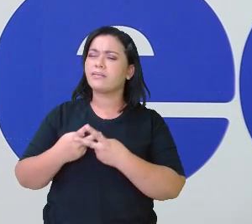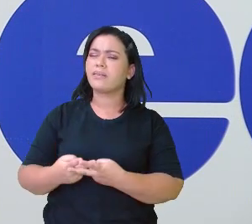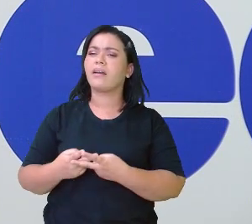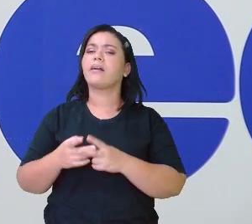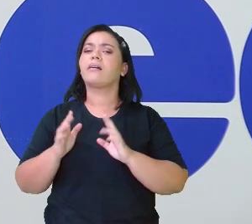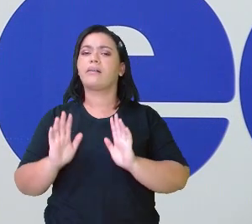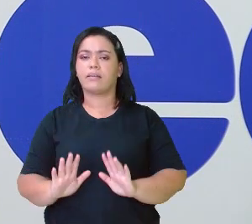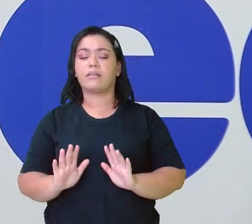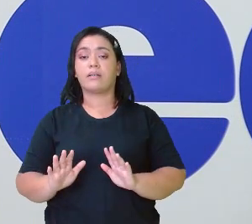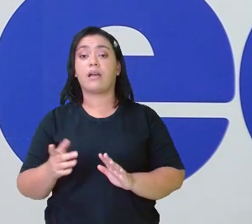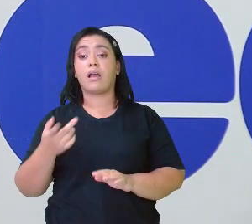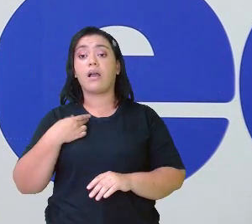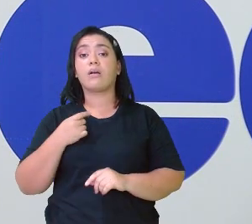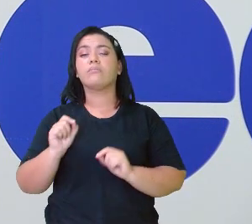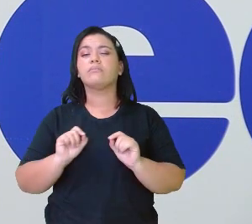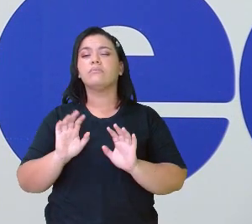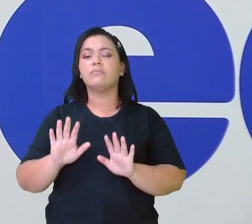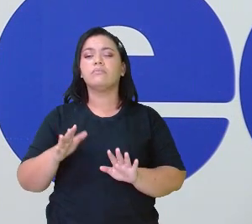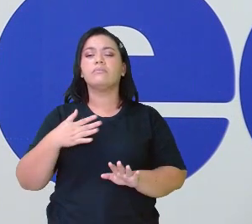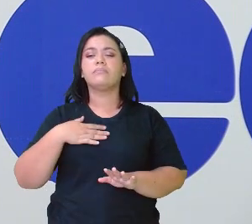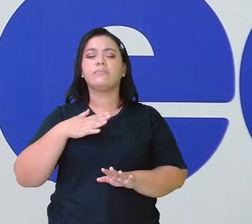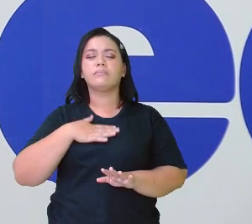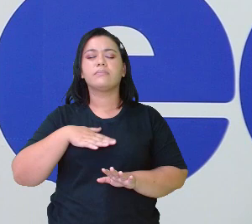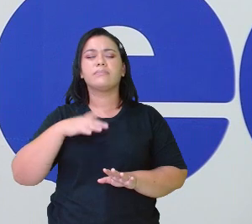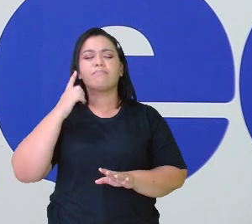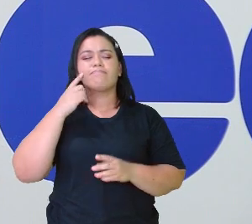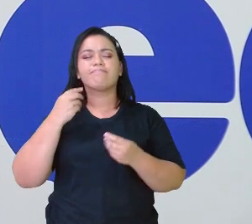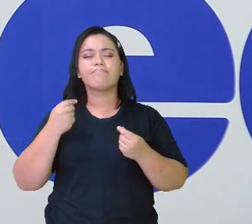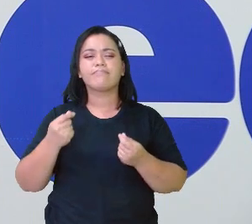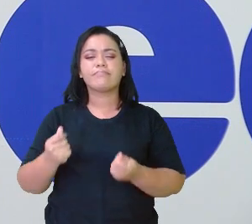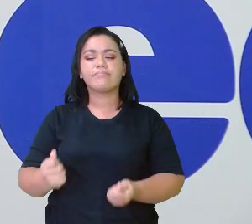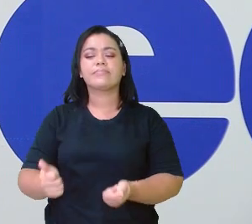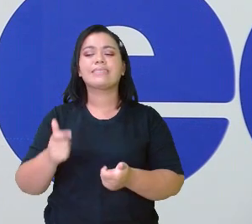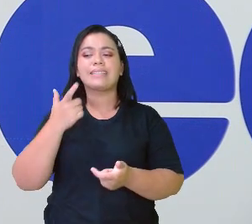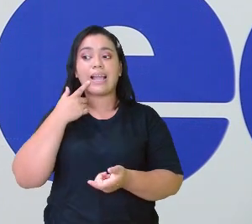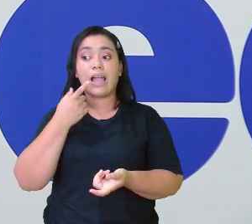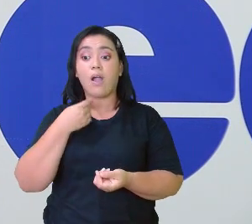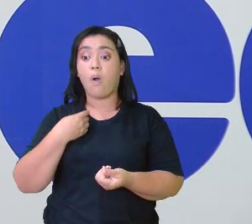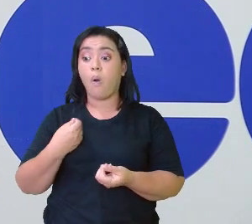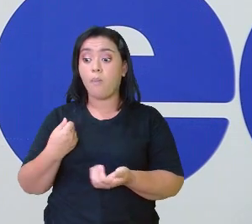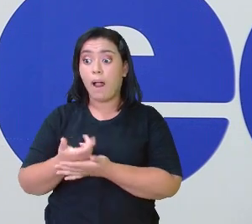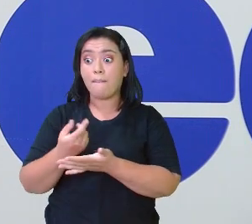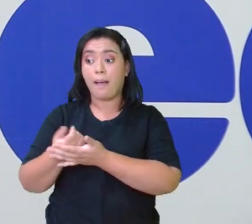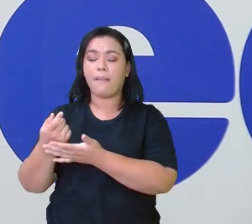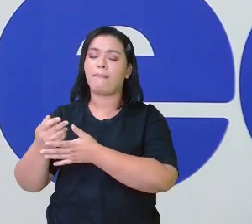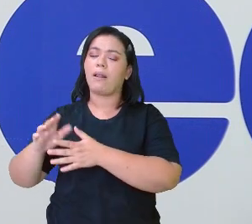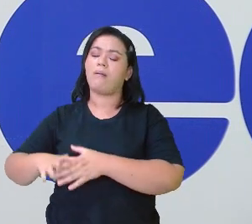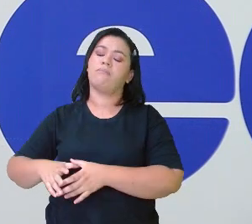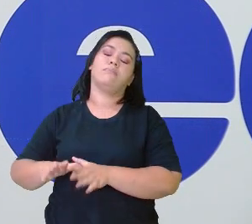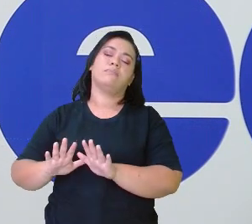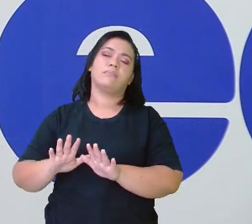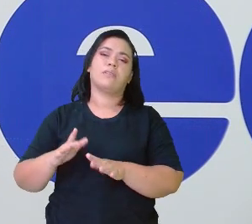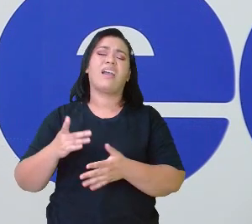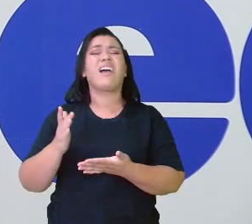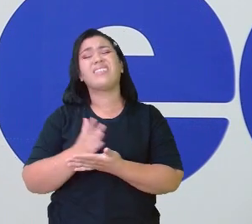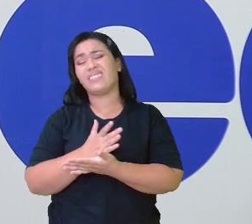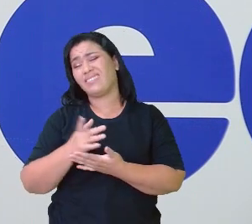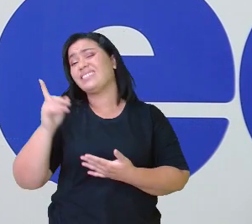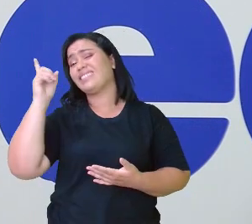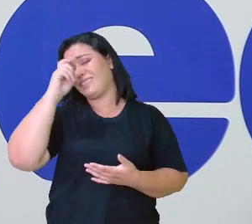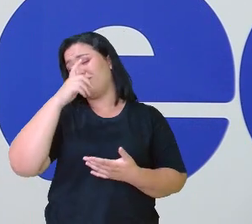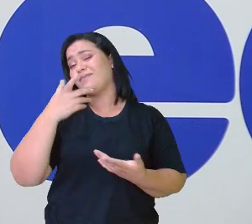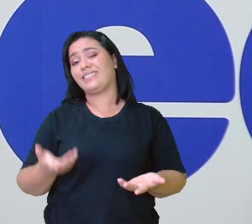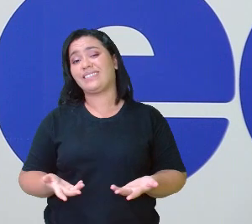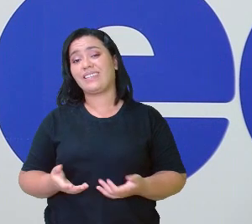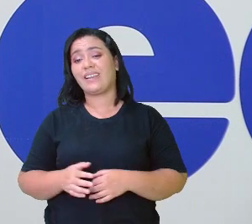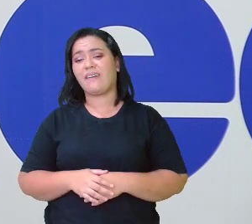né? Eu procuro ficar um pouco mais sensível a essas questões de consumismo, mas às vezes é difícil. Você está